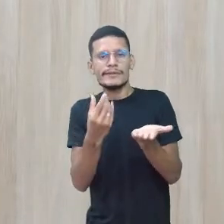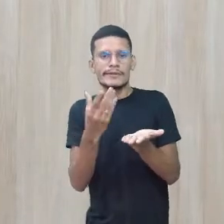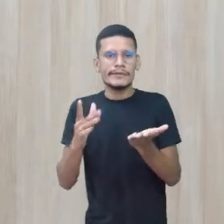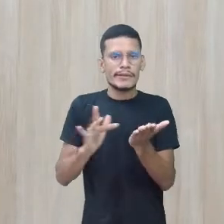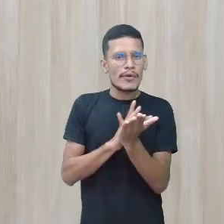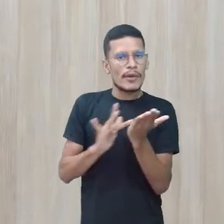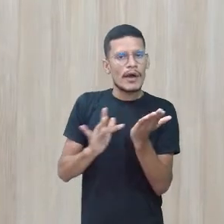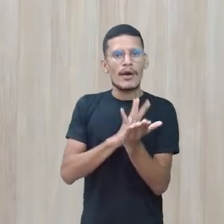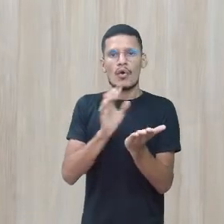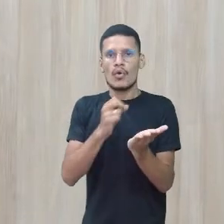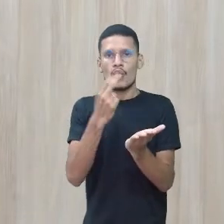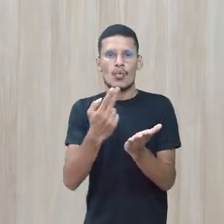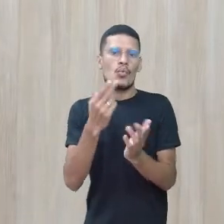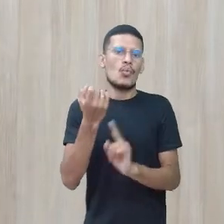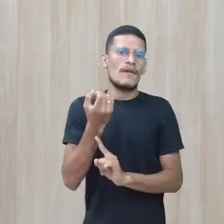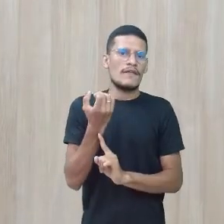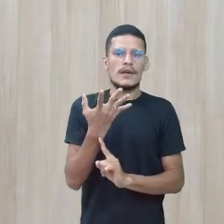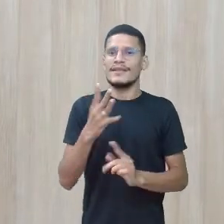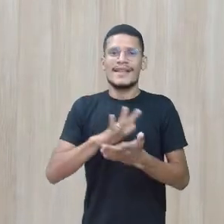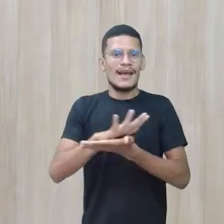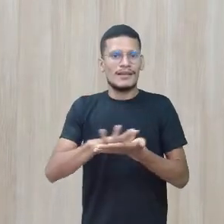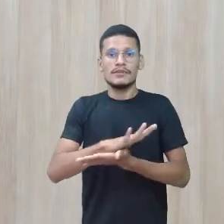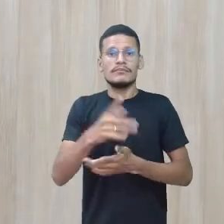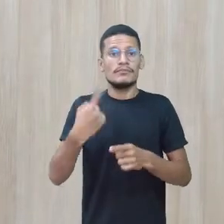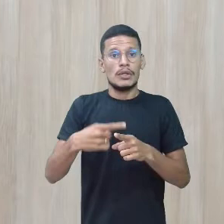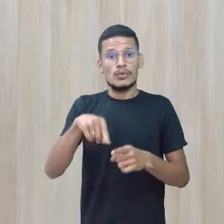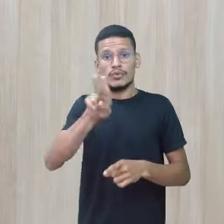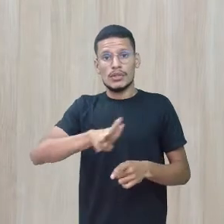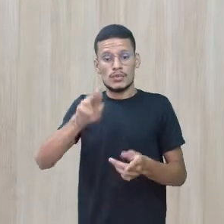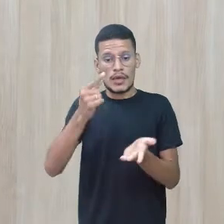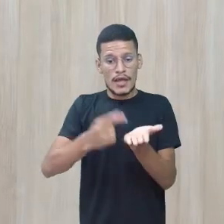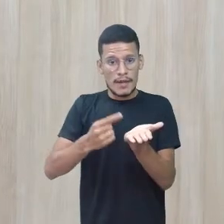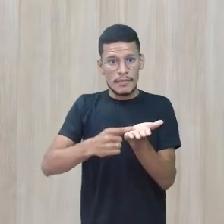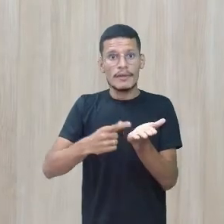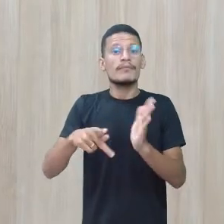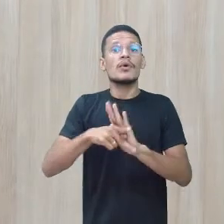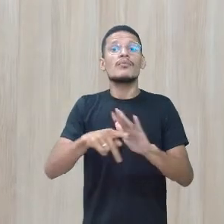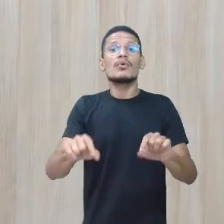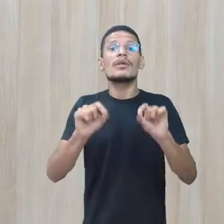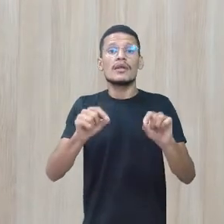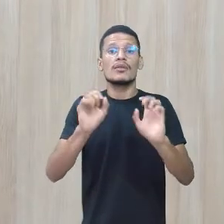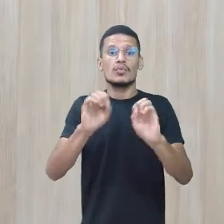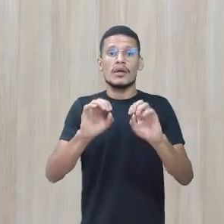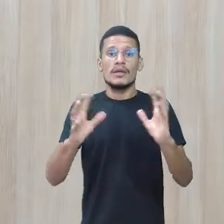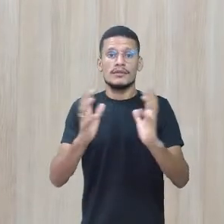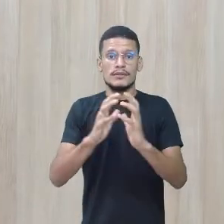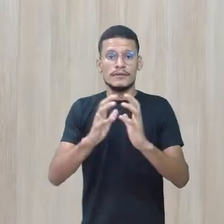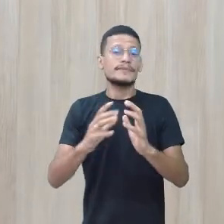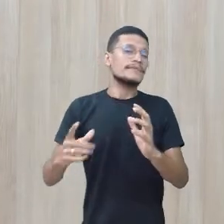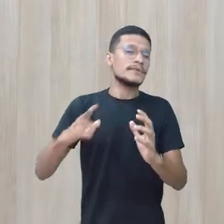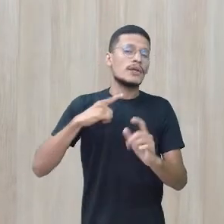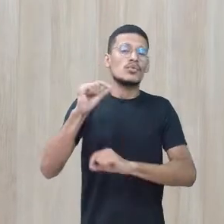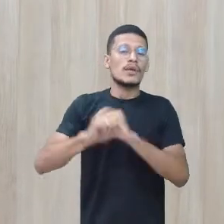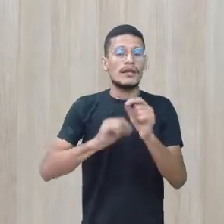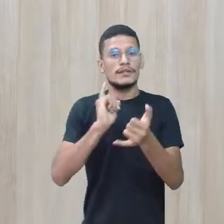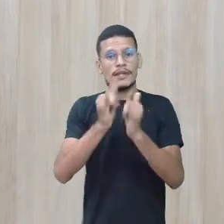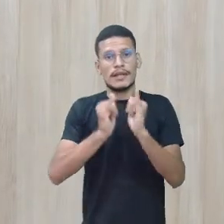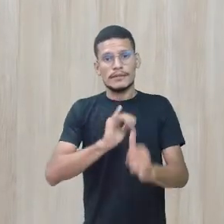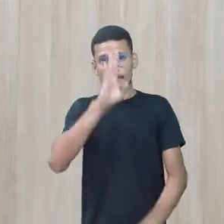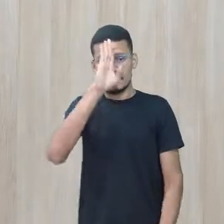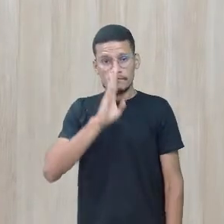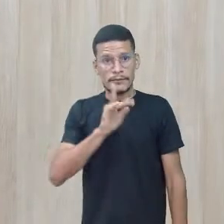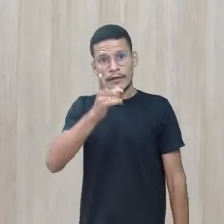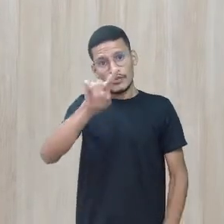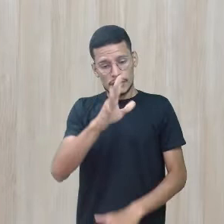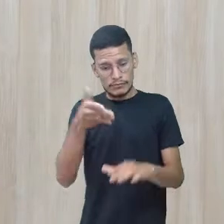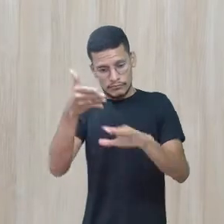Porque usando o aplicativo do Educa Recife, a sua internet está sendo financiada. Então, acessa,